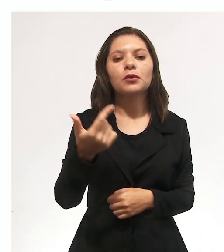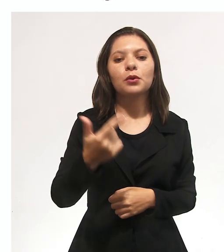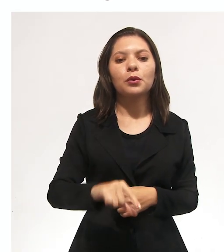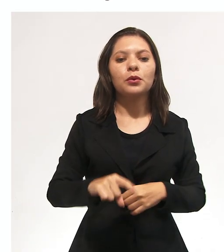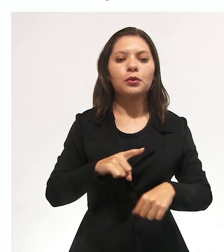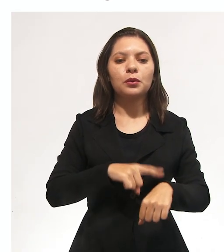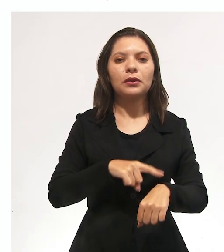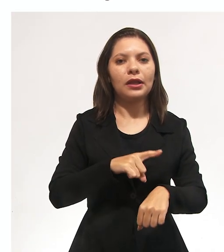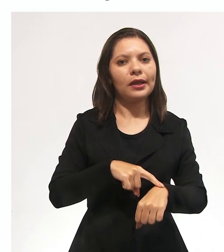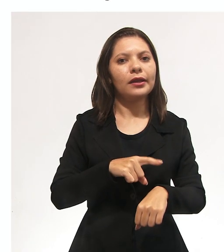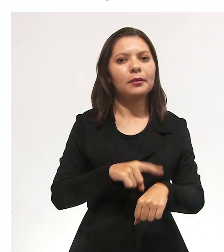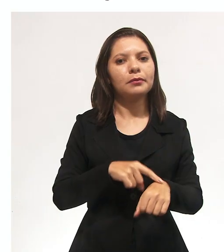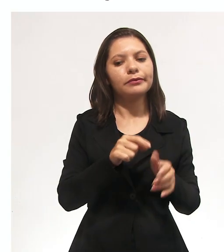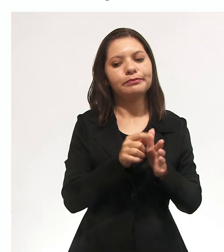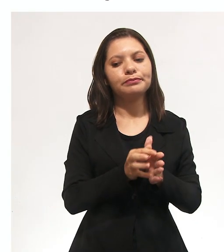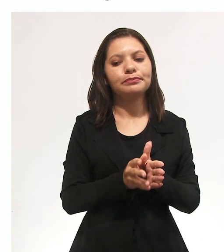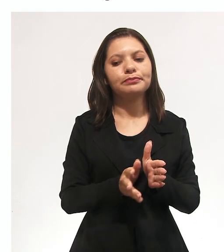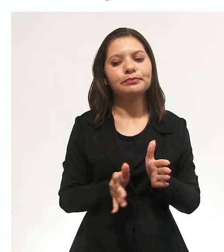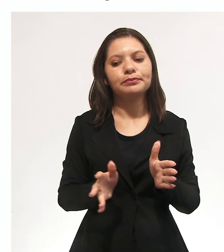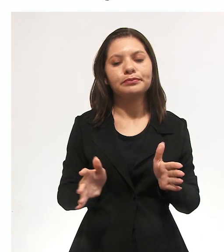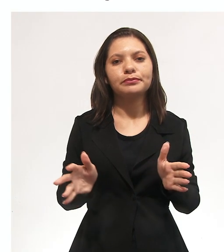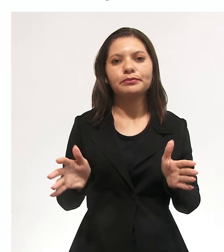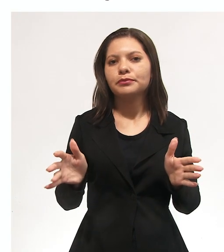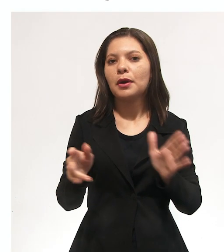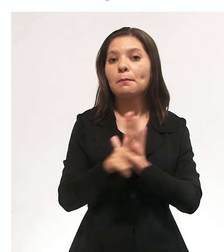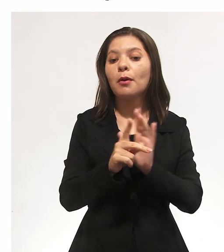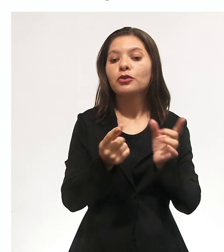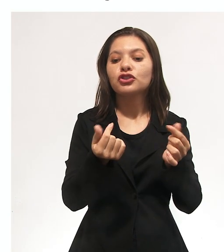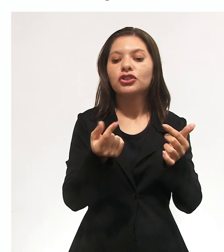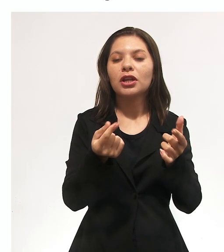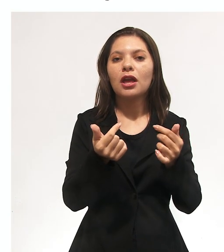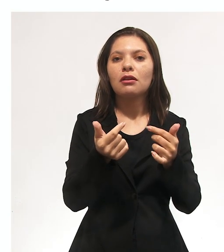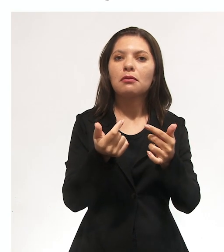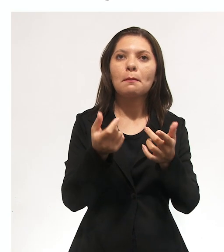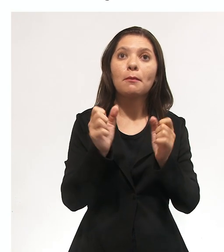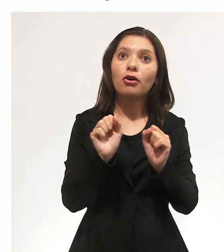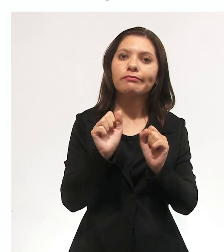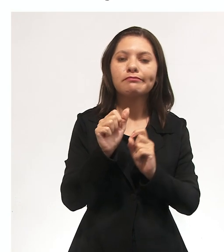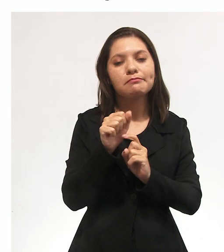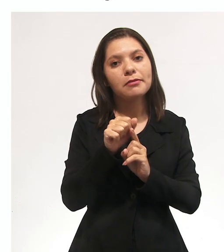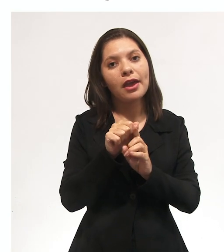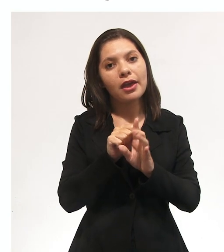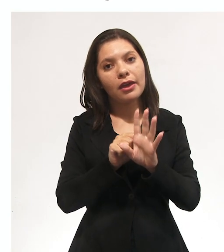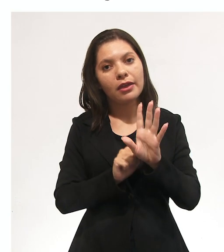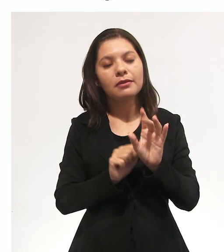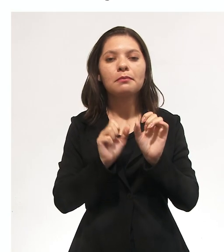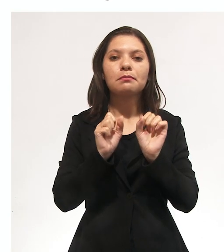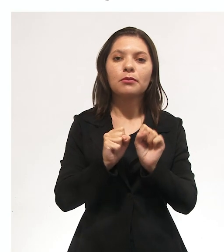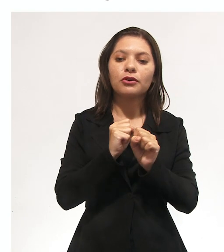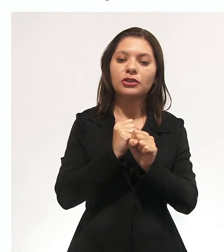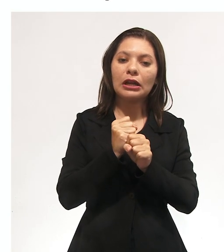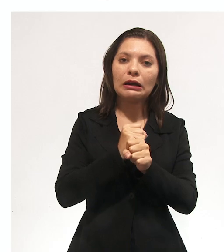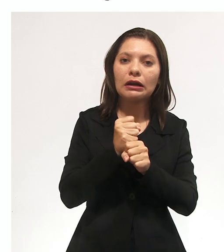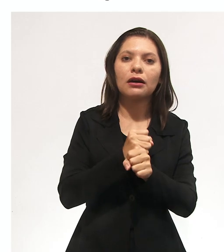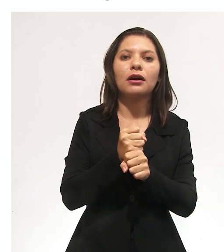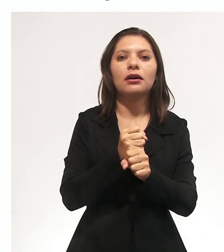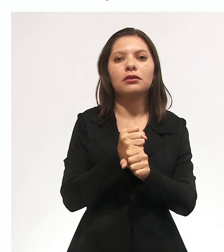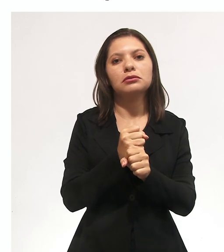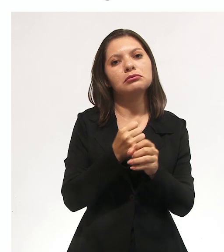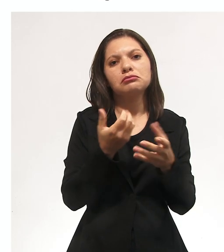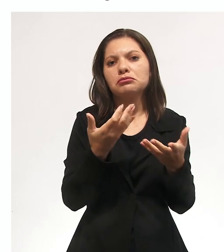o período de aplicação em meses, pode ser anos ou